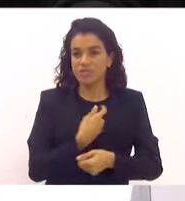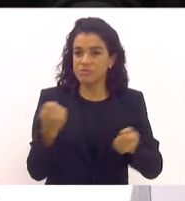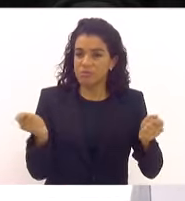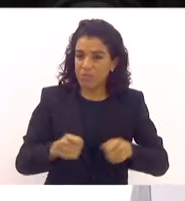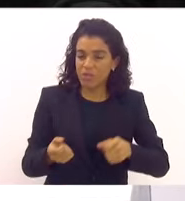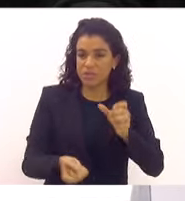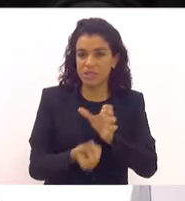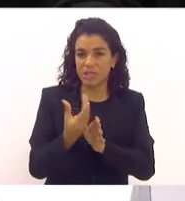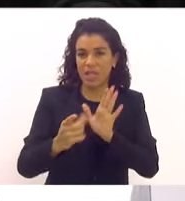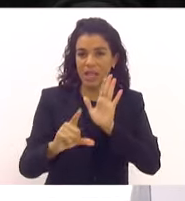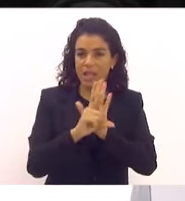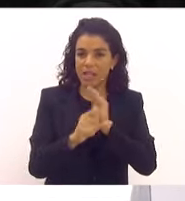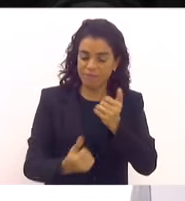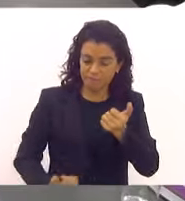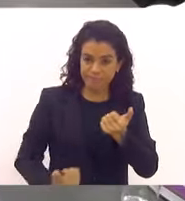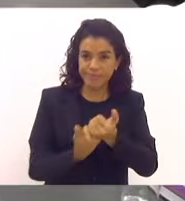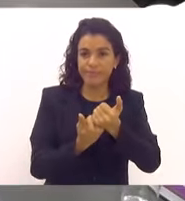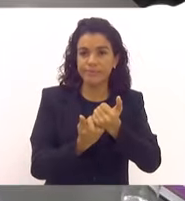legislar